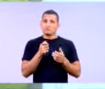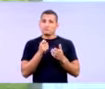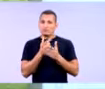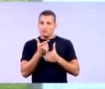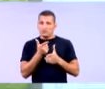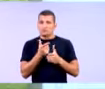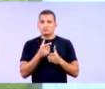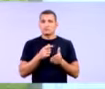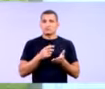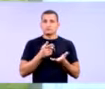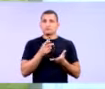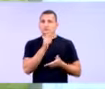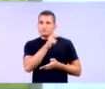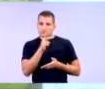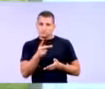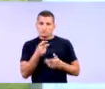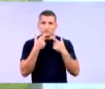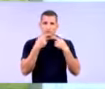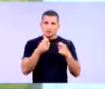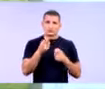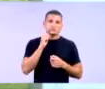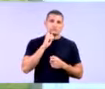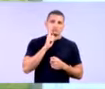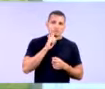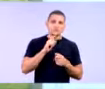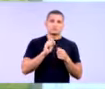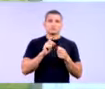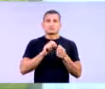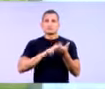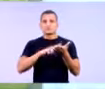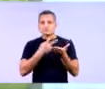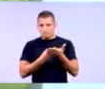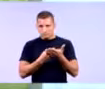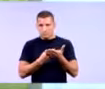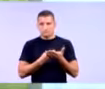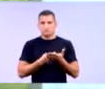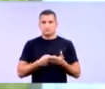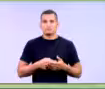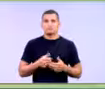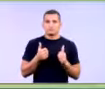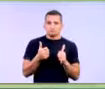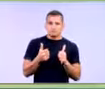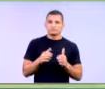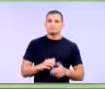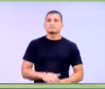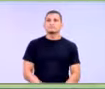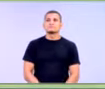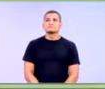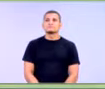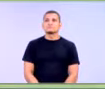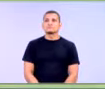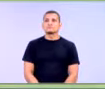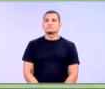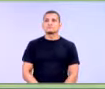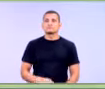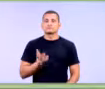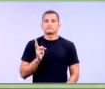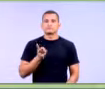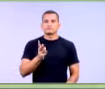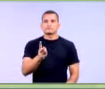língua inglesa, né, um professor de inglês para estar fazendo essa tradução. Tá bom? Vamos continuar